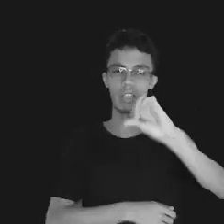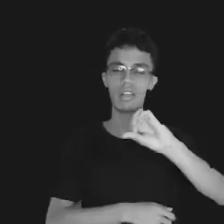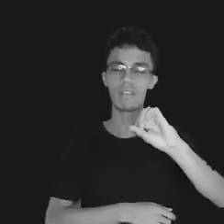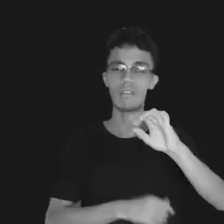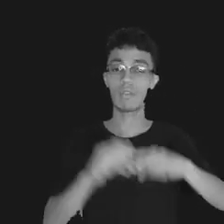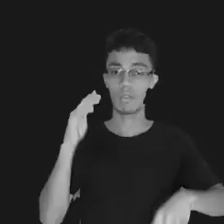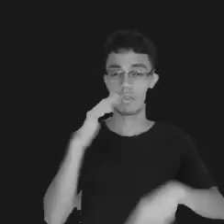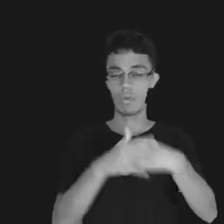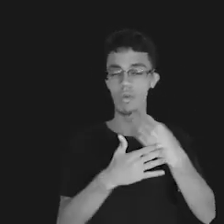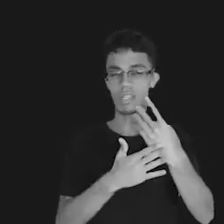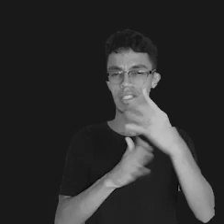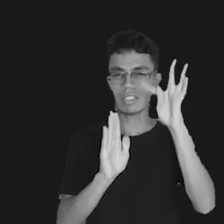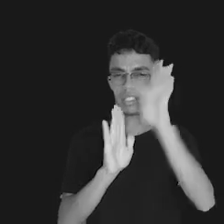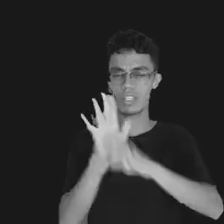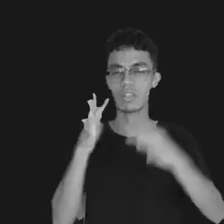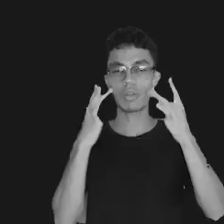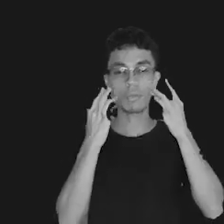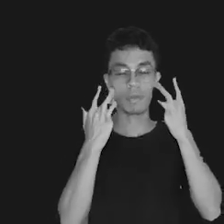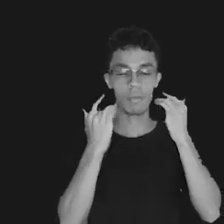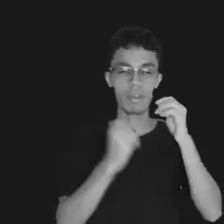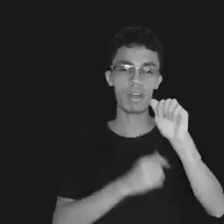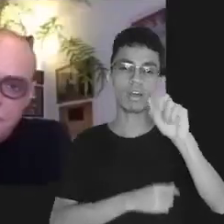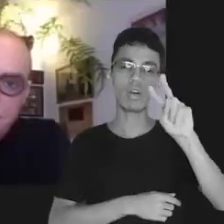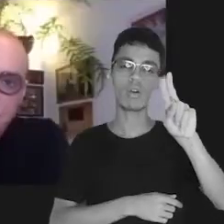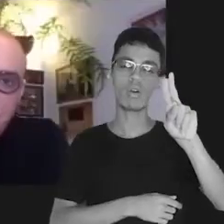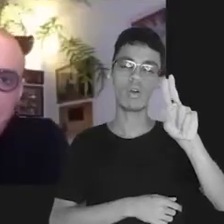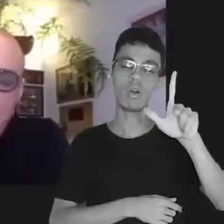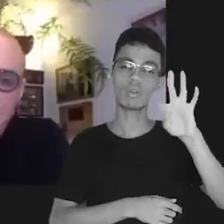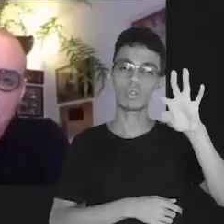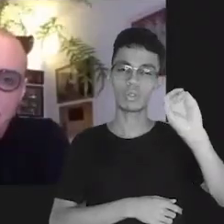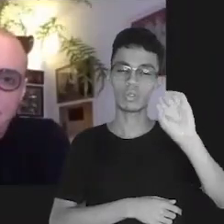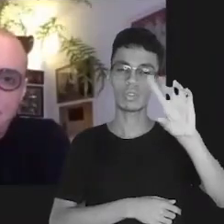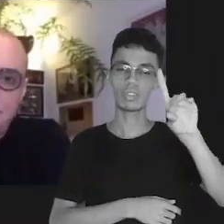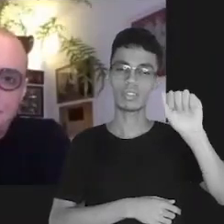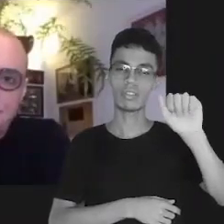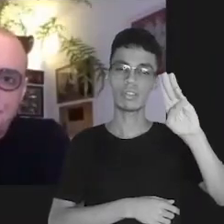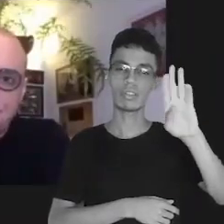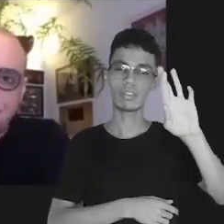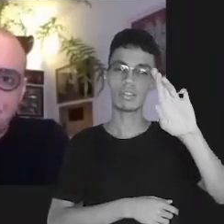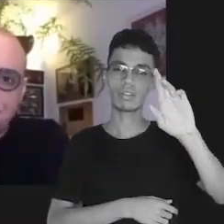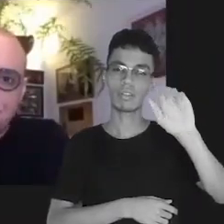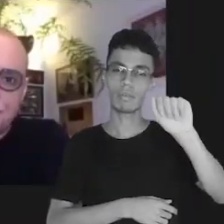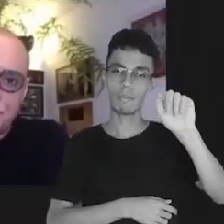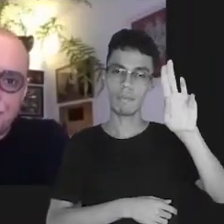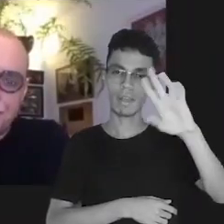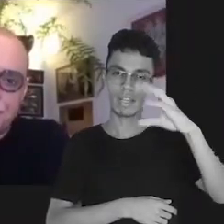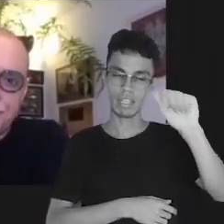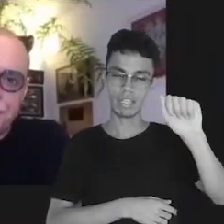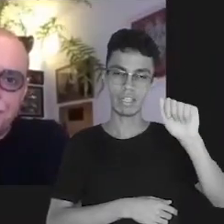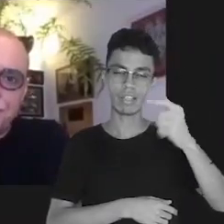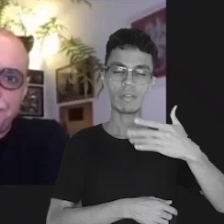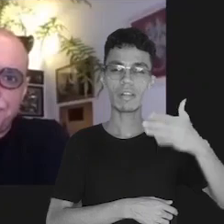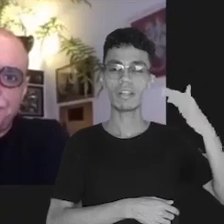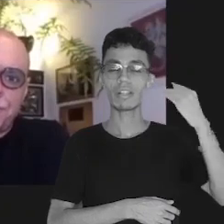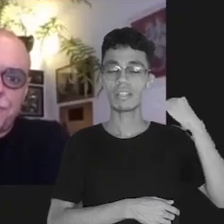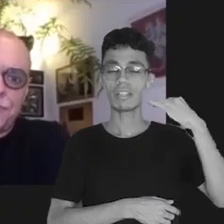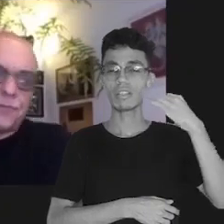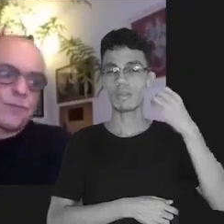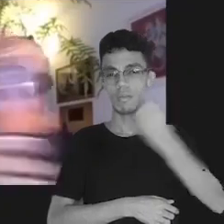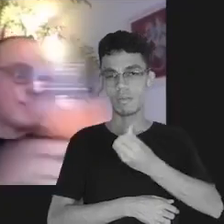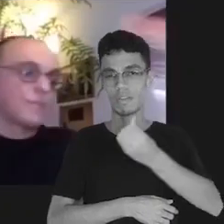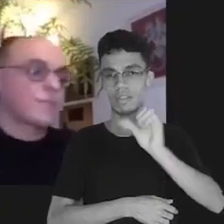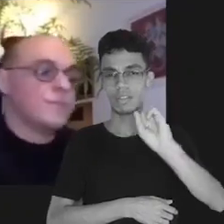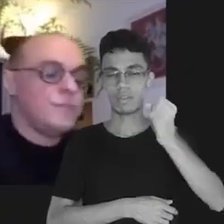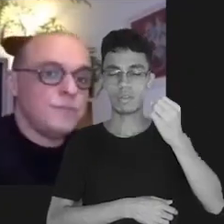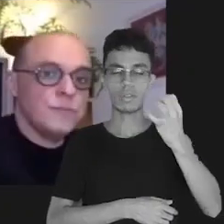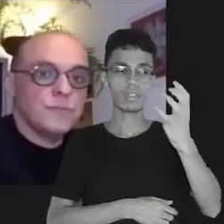peça escrita pela Hilda, O Alto da Barca de Camiri, e foi escrita em 68. E eu queria